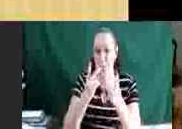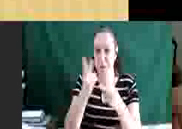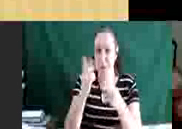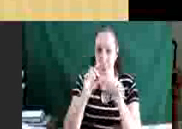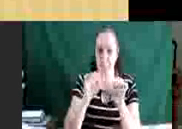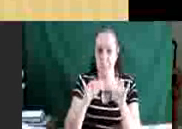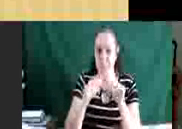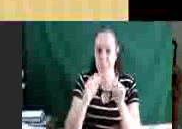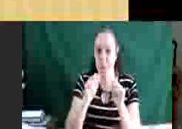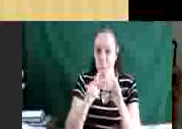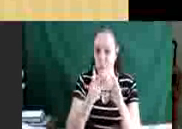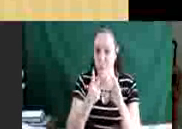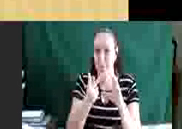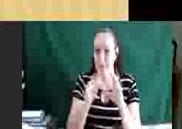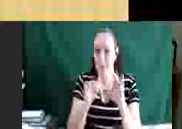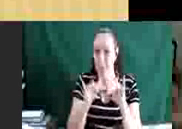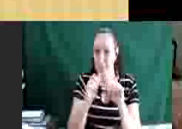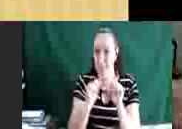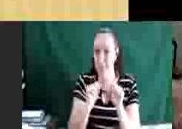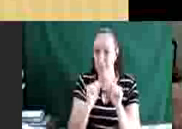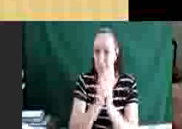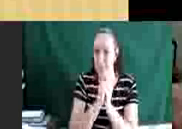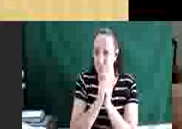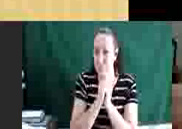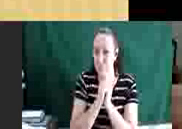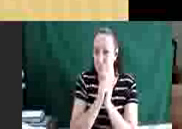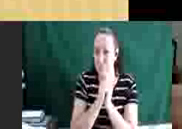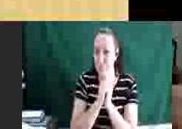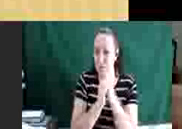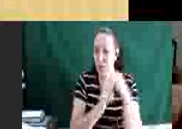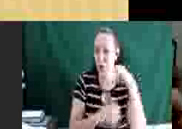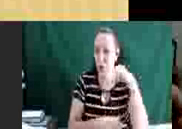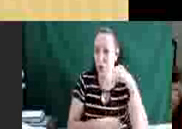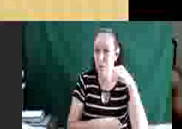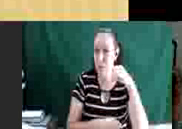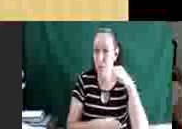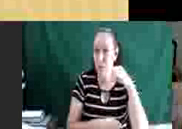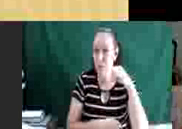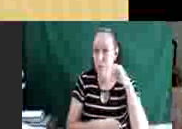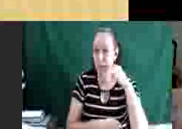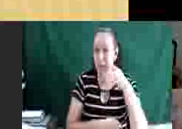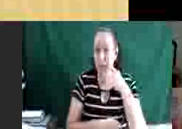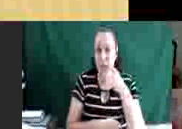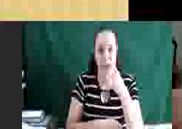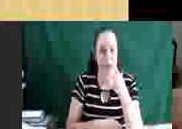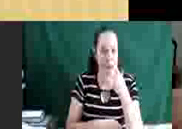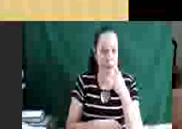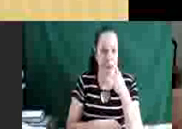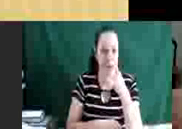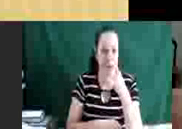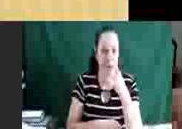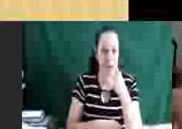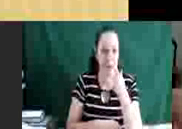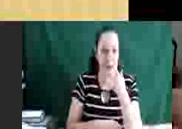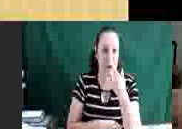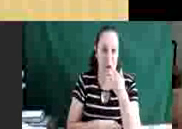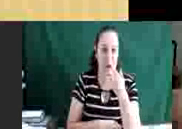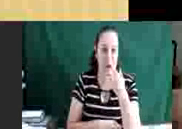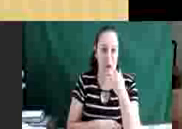Deep Web, tem áreas de dispositivos móveis, tem a área para imagens, tem a área também de estudo para